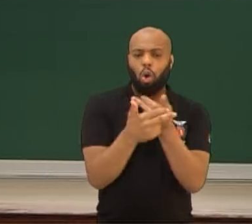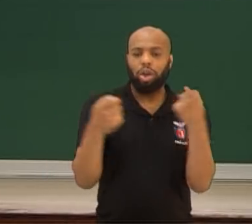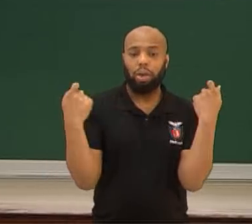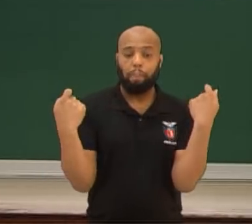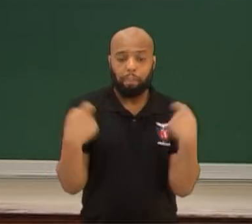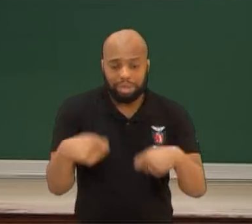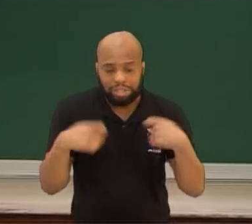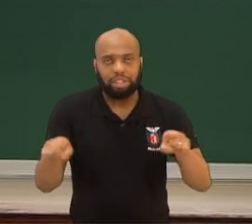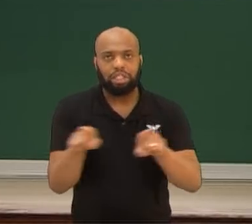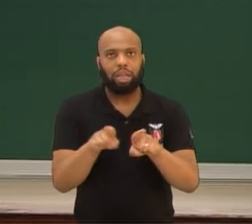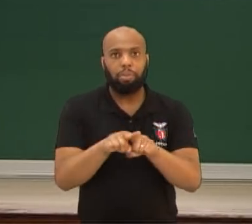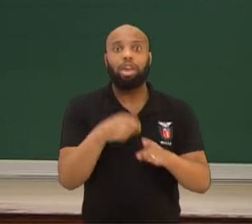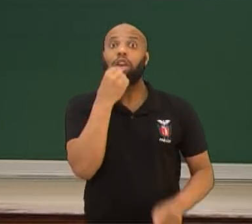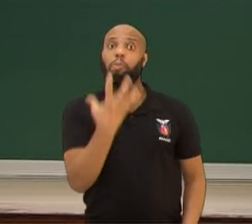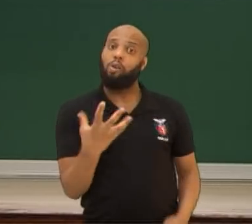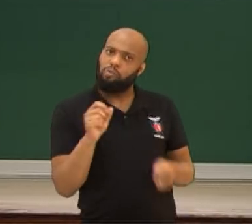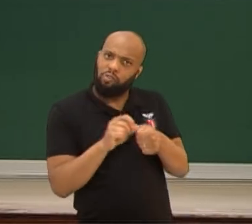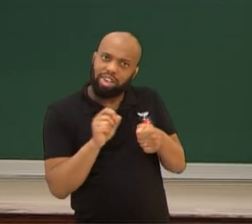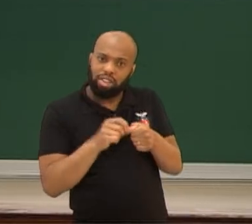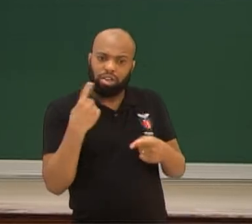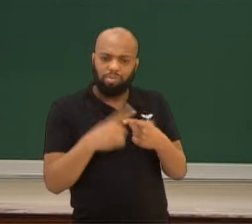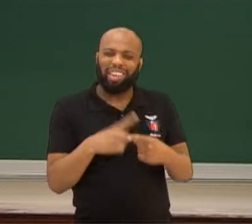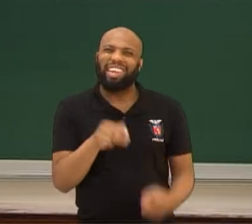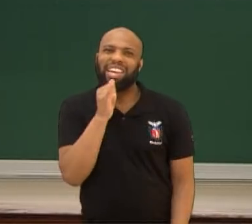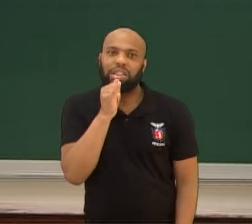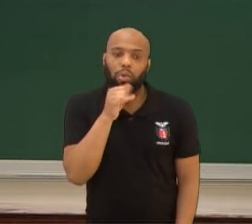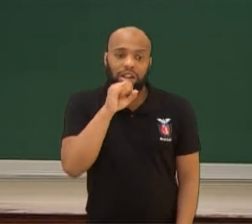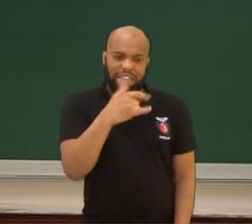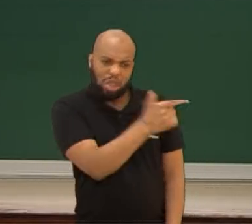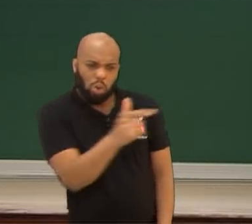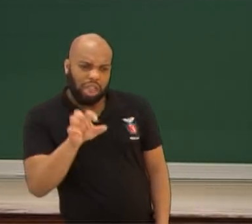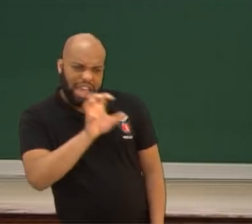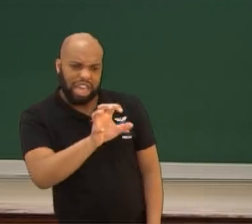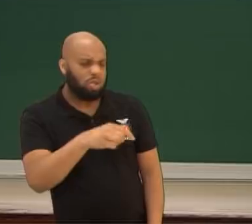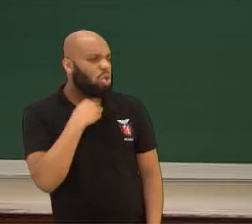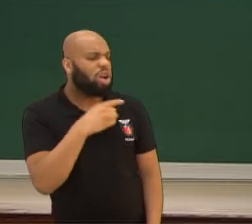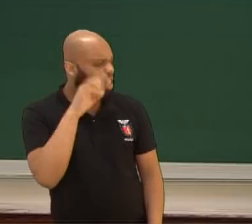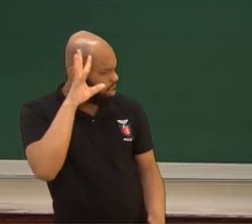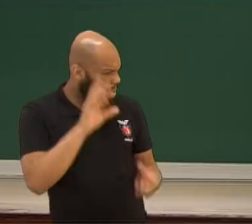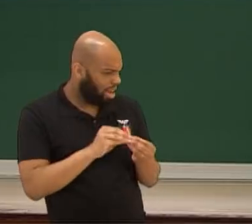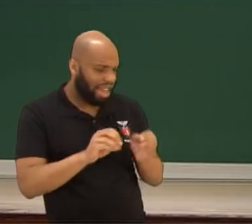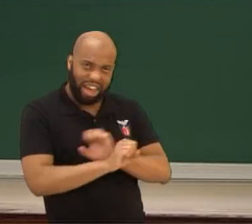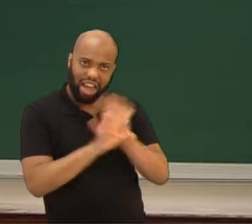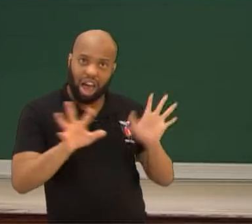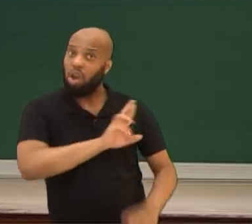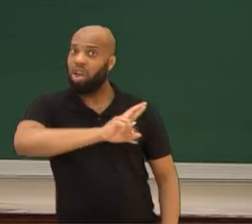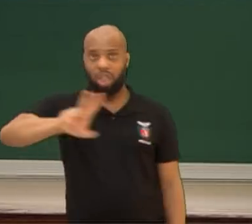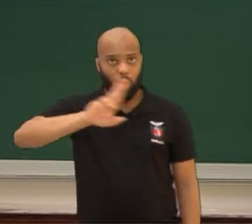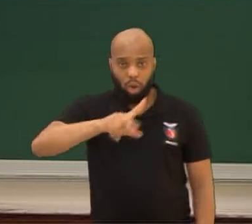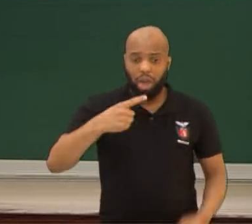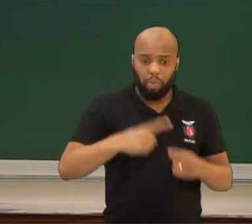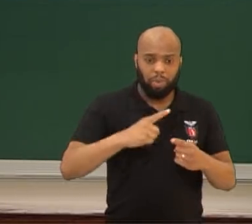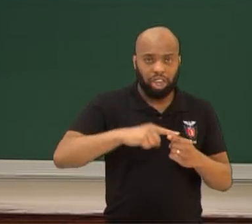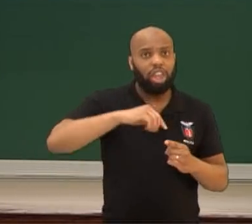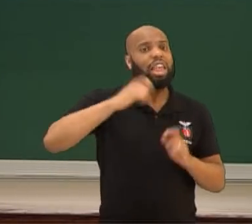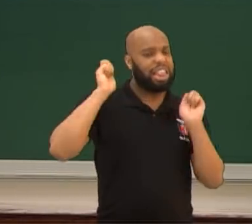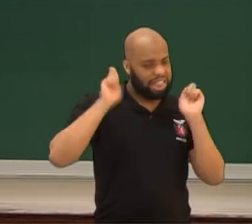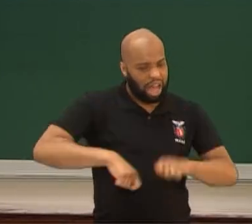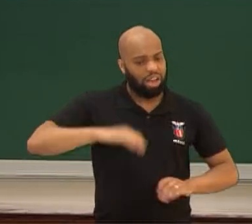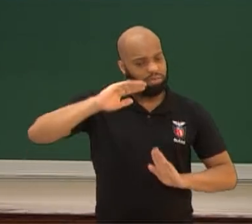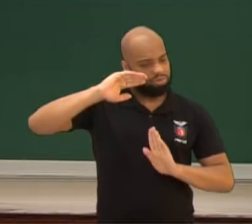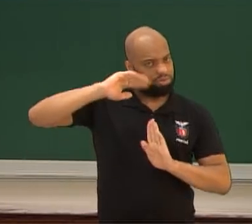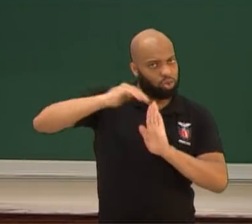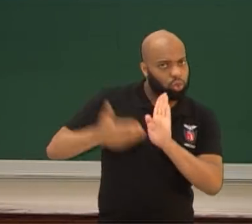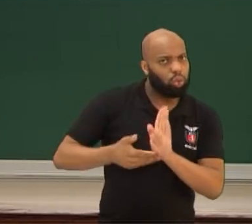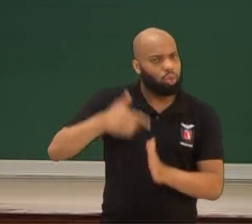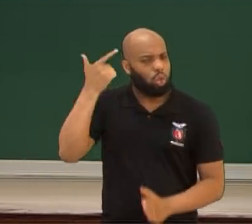o façam, no sentido assim, não porque sem isso vocês não vão entender o todo da história, o todo do enredo, dos